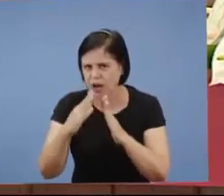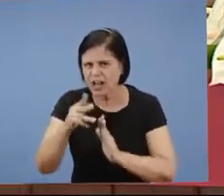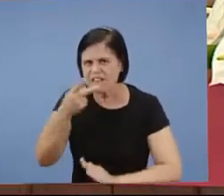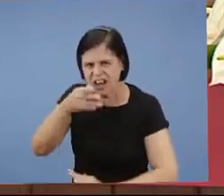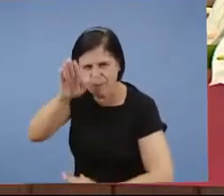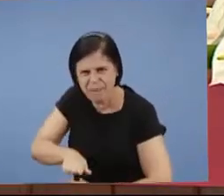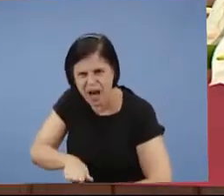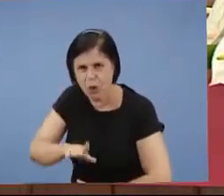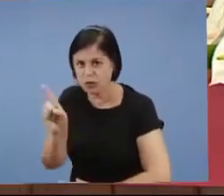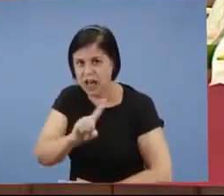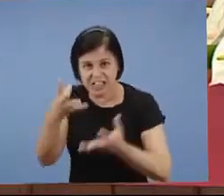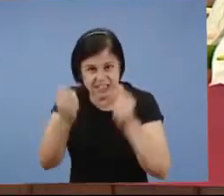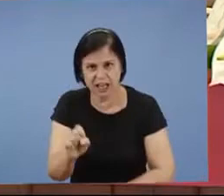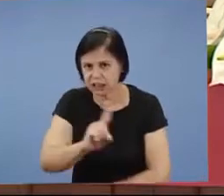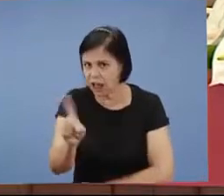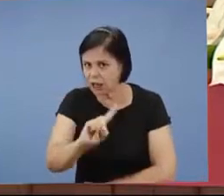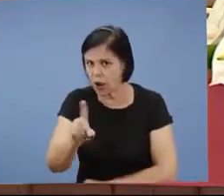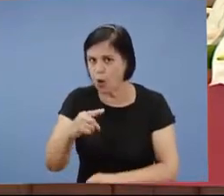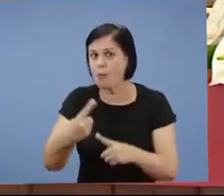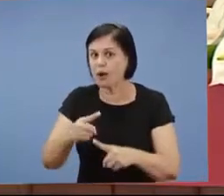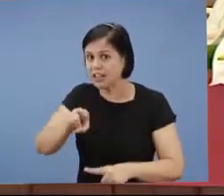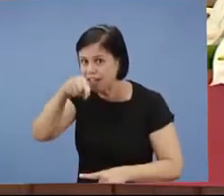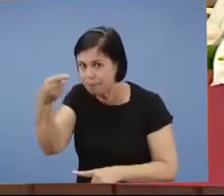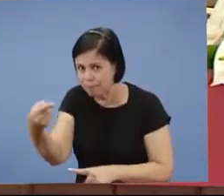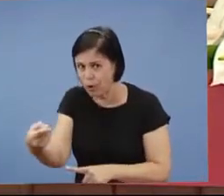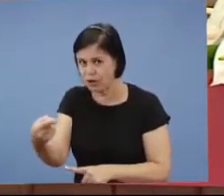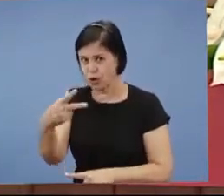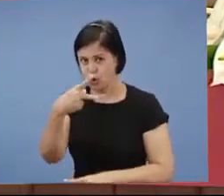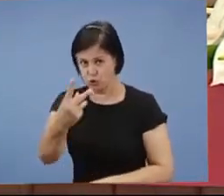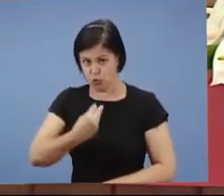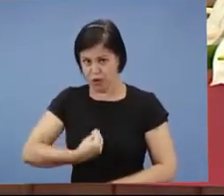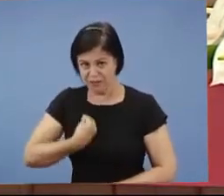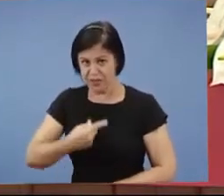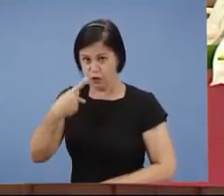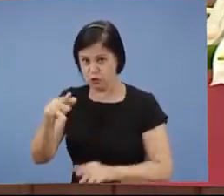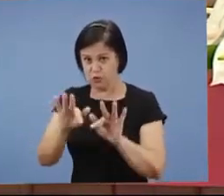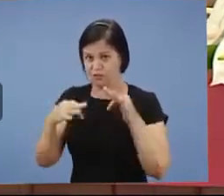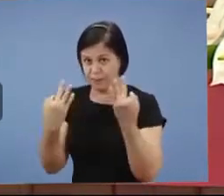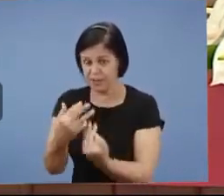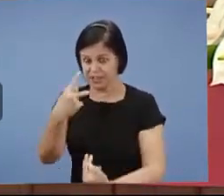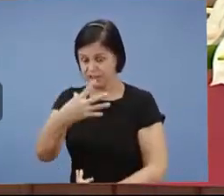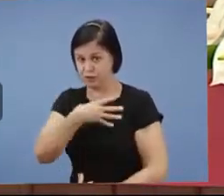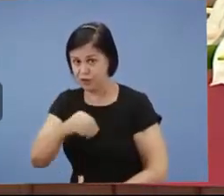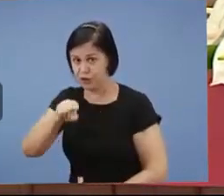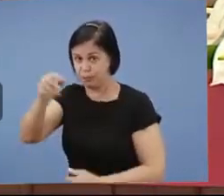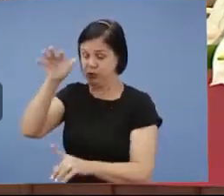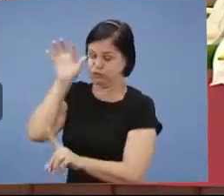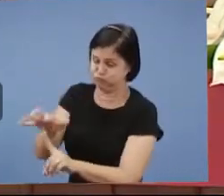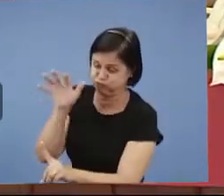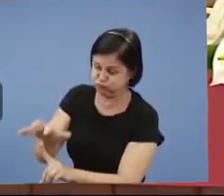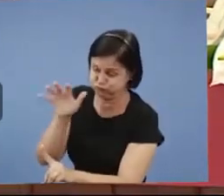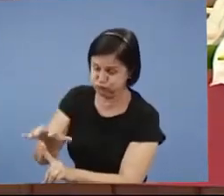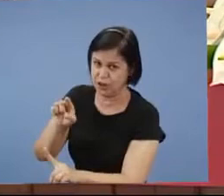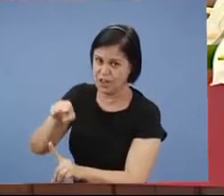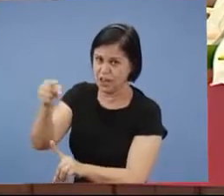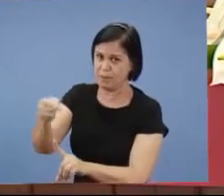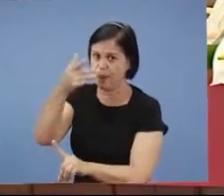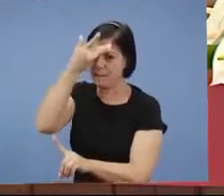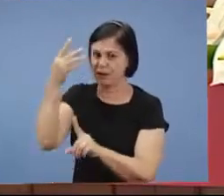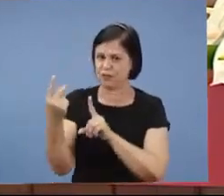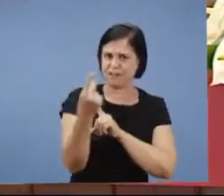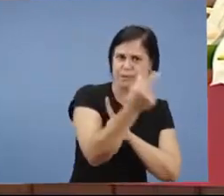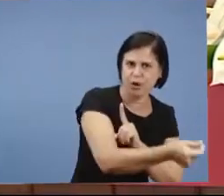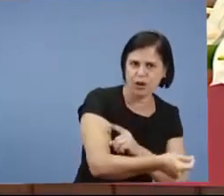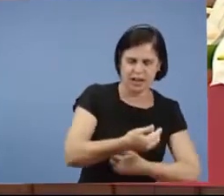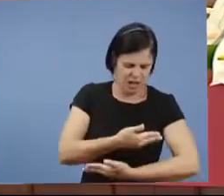porque vai contaminar a sua vida, de sua família, seus filhos, eles vão ficar ouvindo. Ele deixa uma pressão, vai embora, a opressão